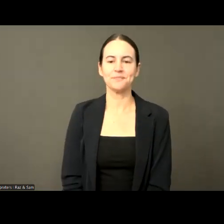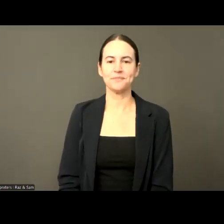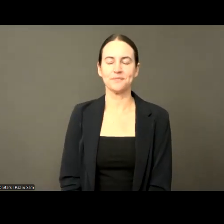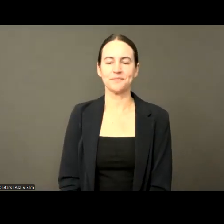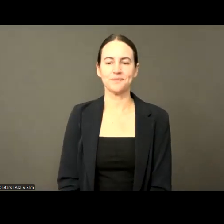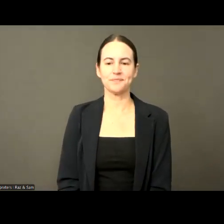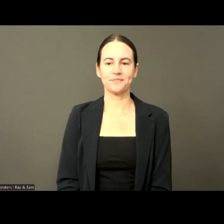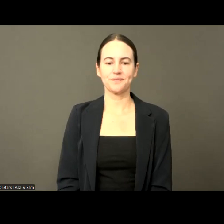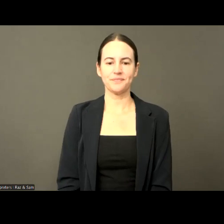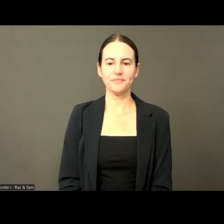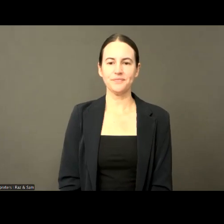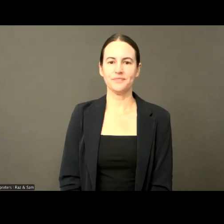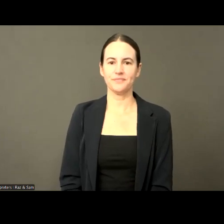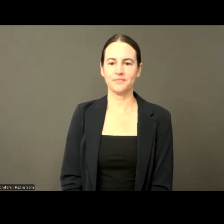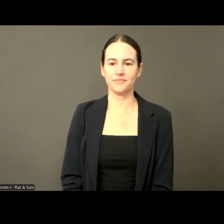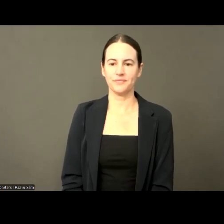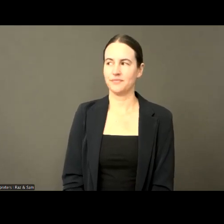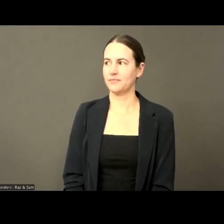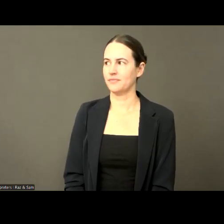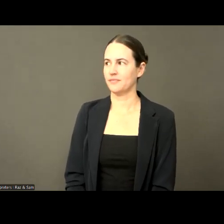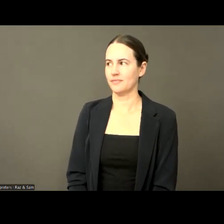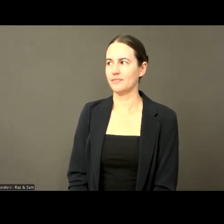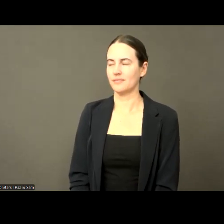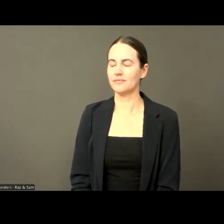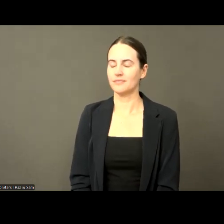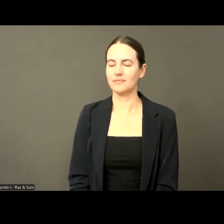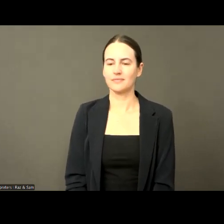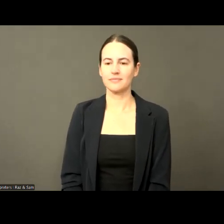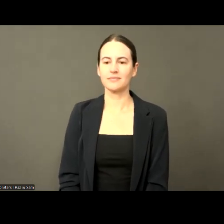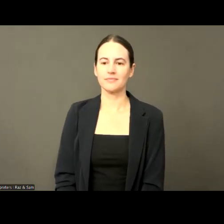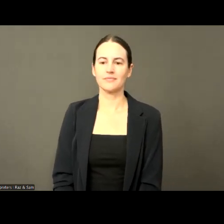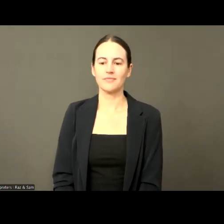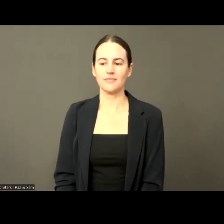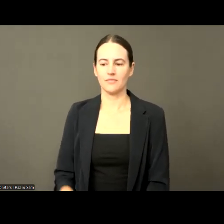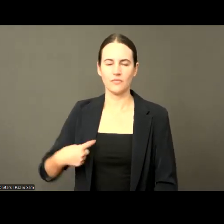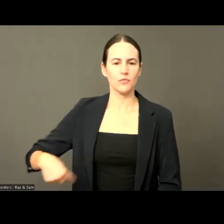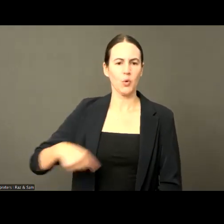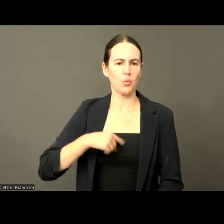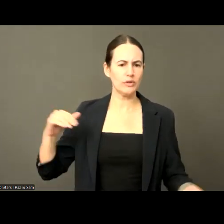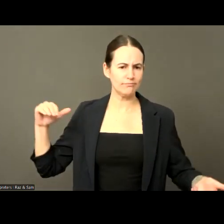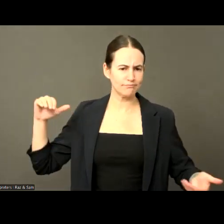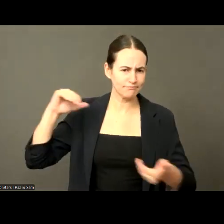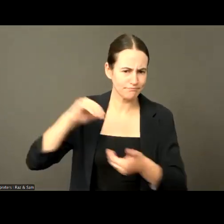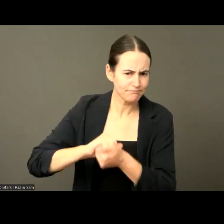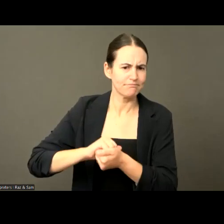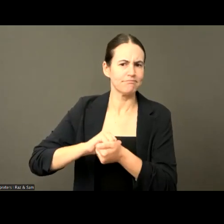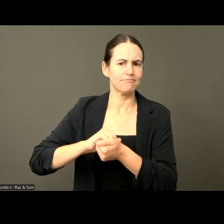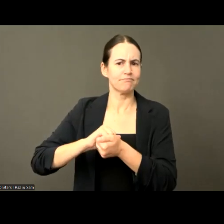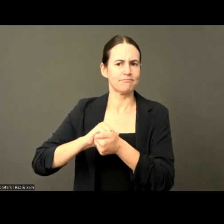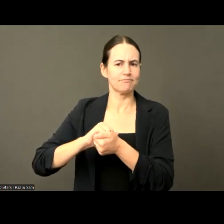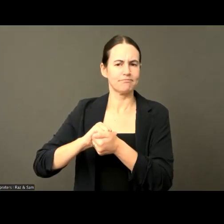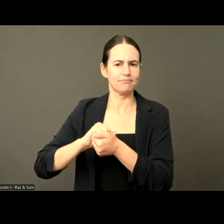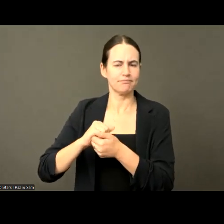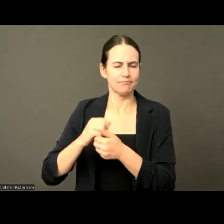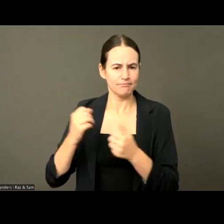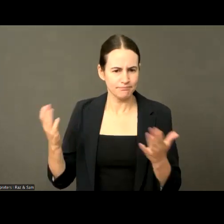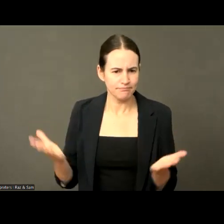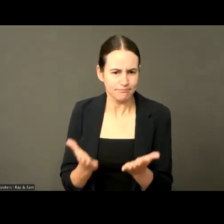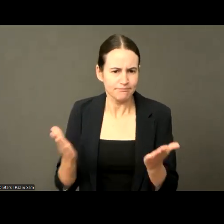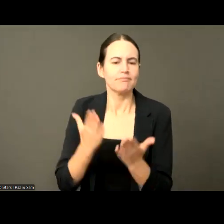ah, façamos um esforço comum em torno dessa estratégia central promovida pelo doutor Barbosa